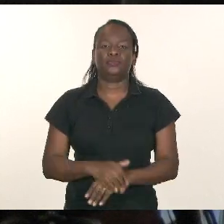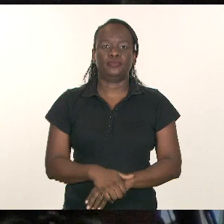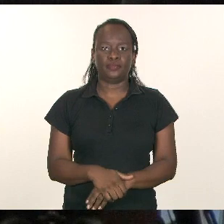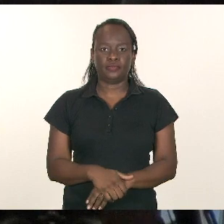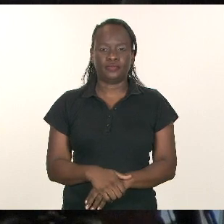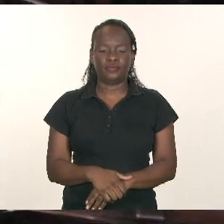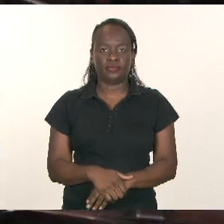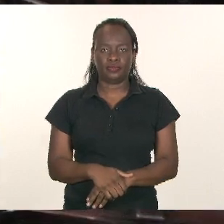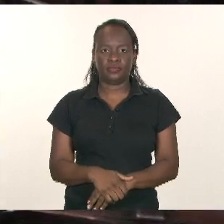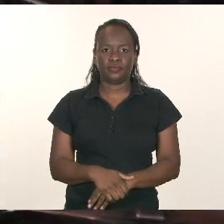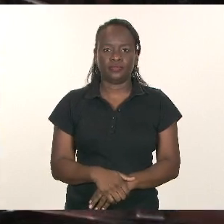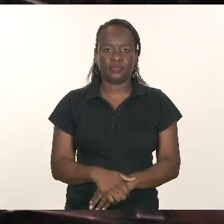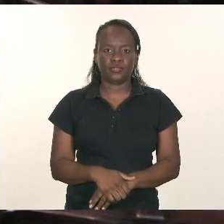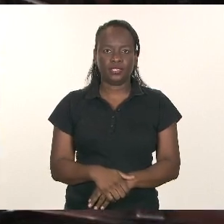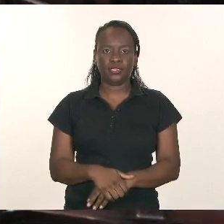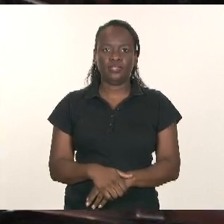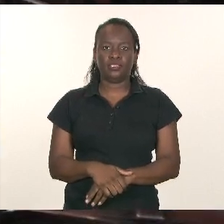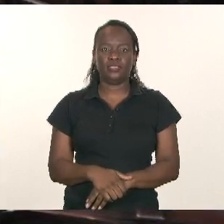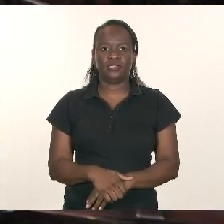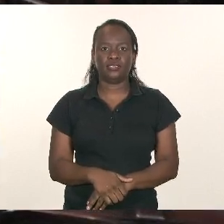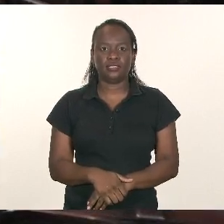regimental.